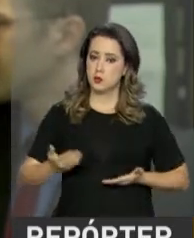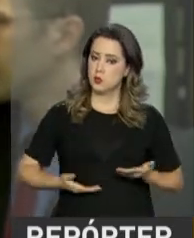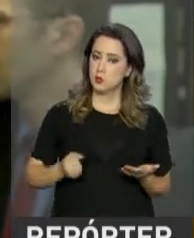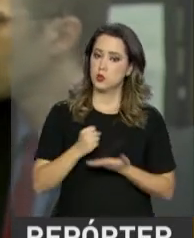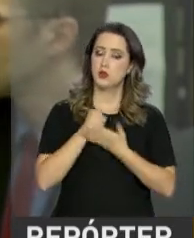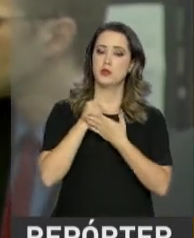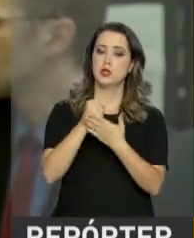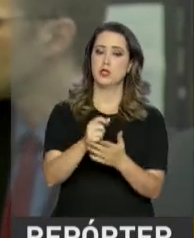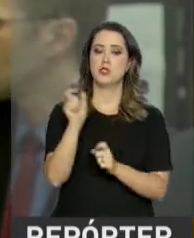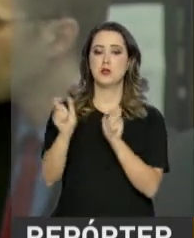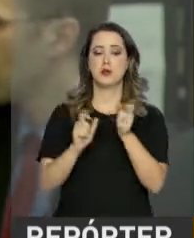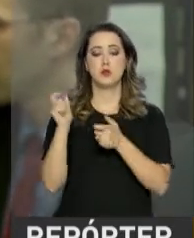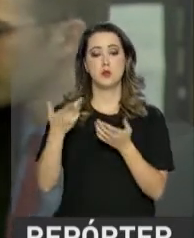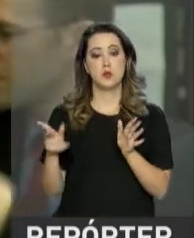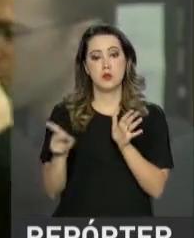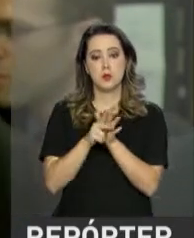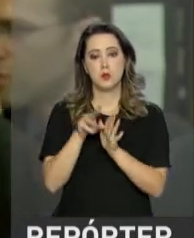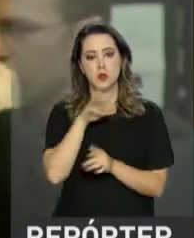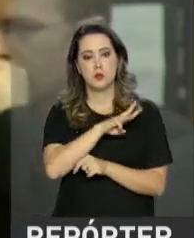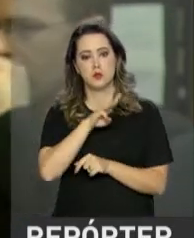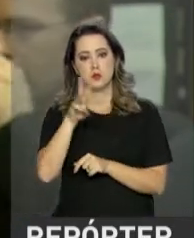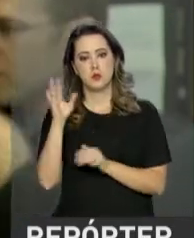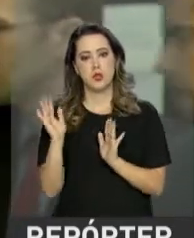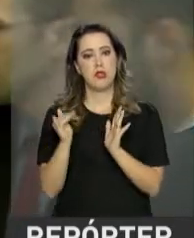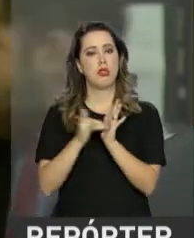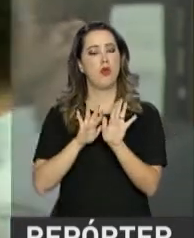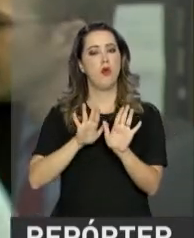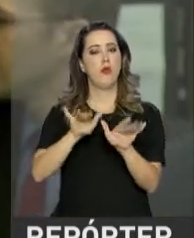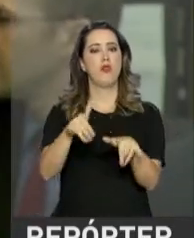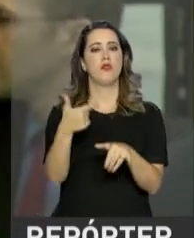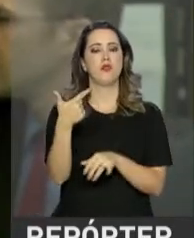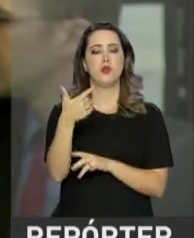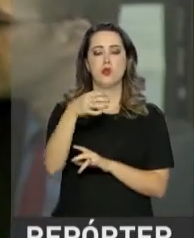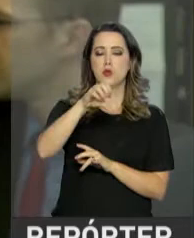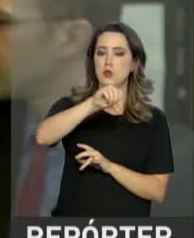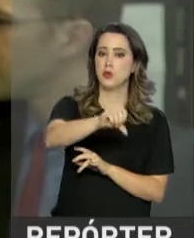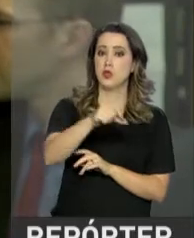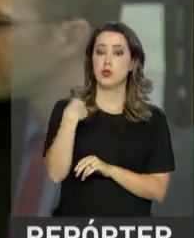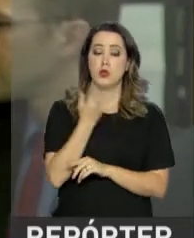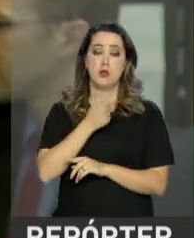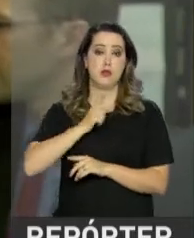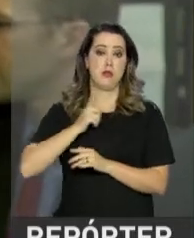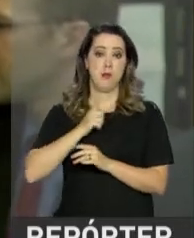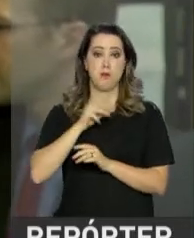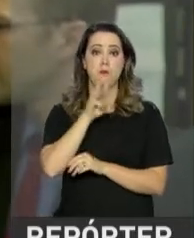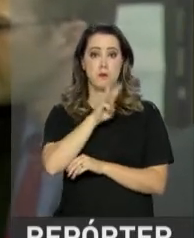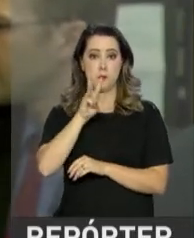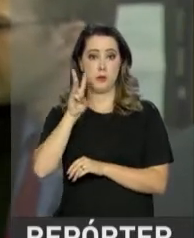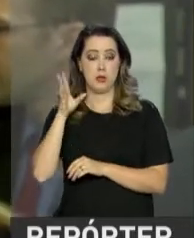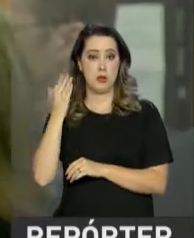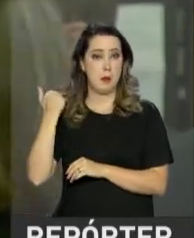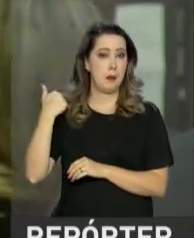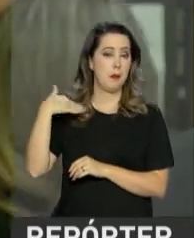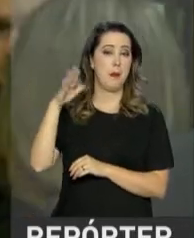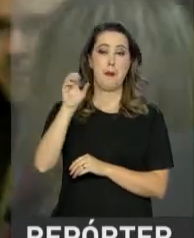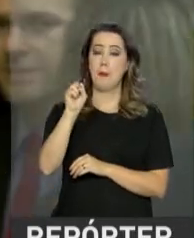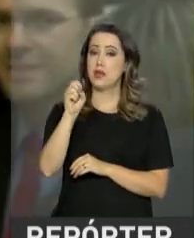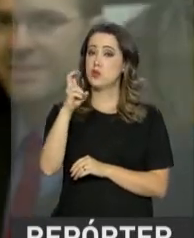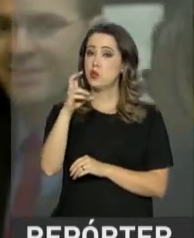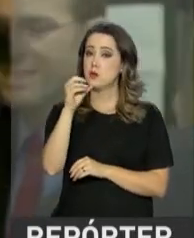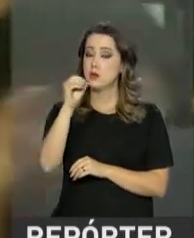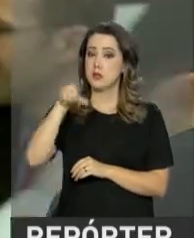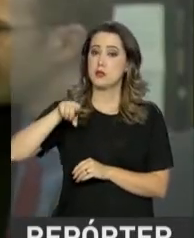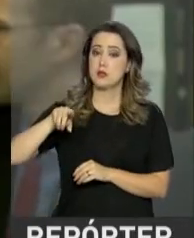por cidadão em plataforma digital e até o final de 2019 nós vamos ter no ar 850